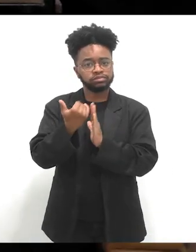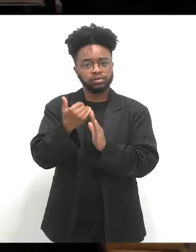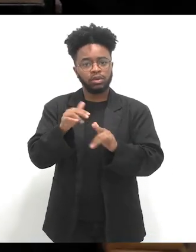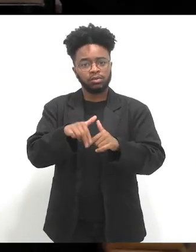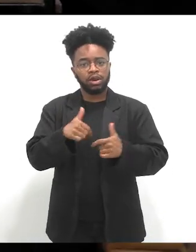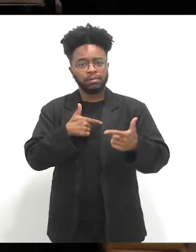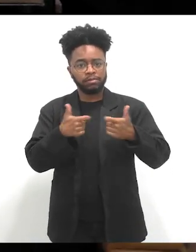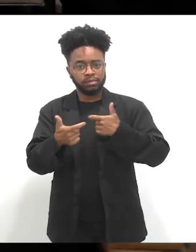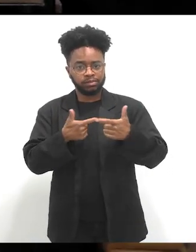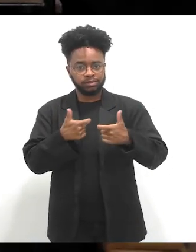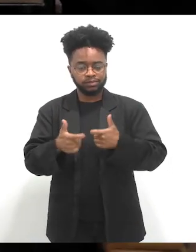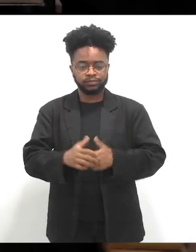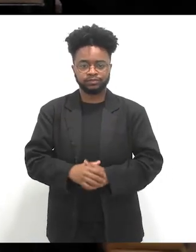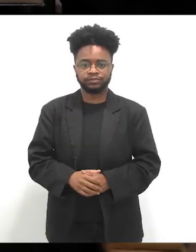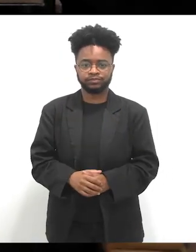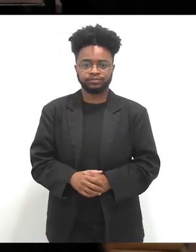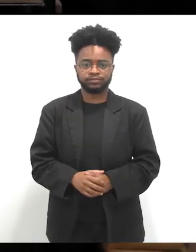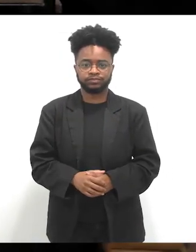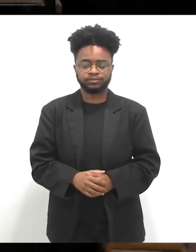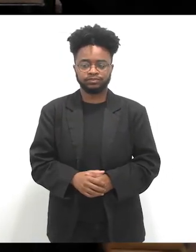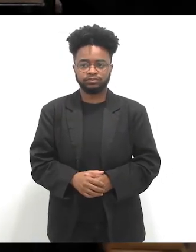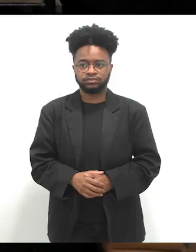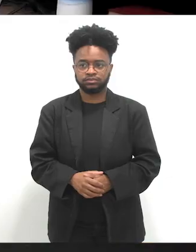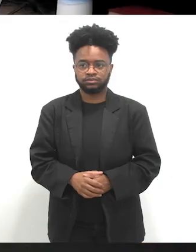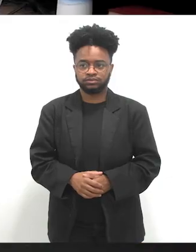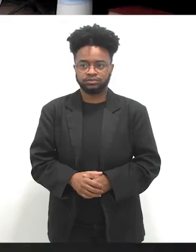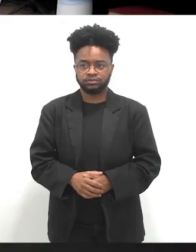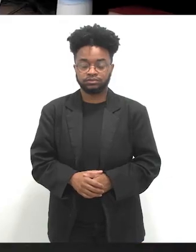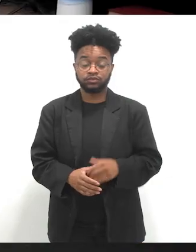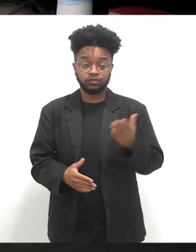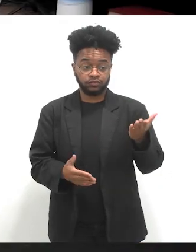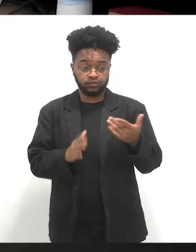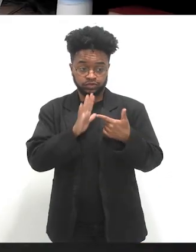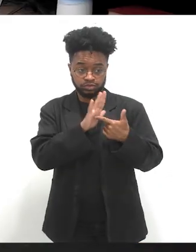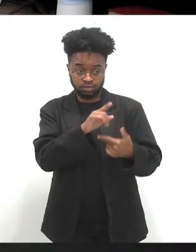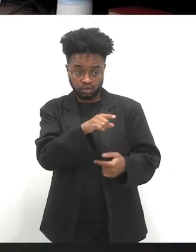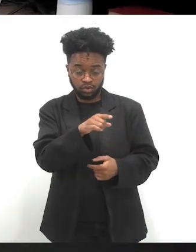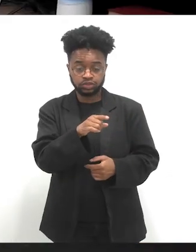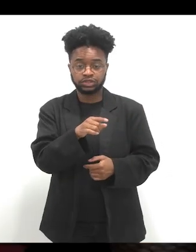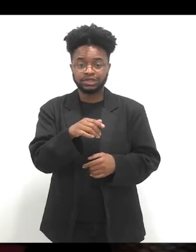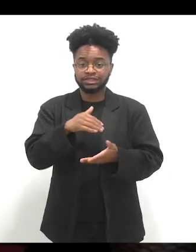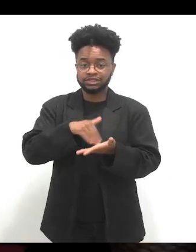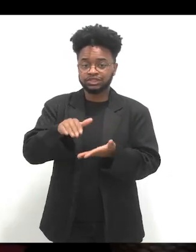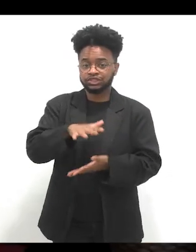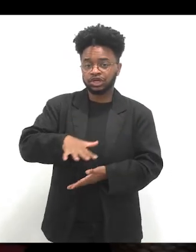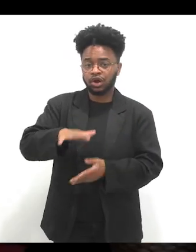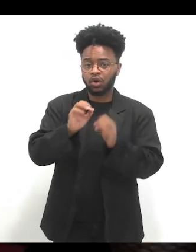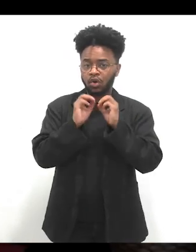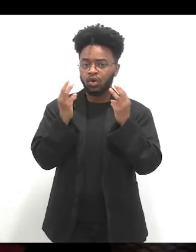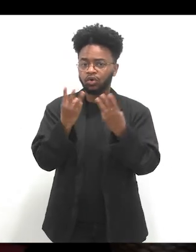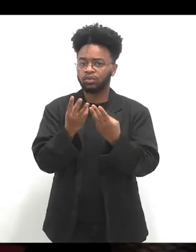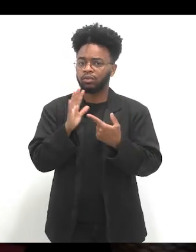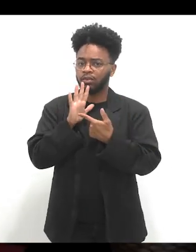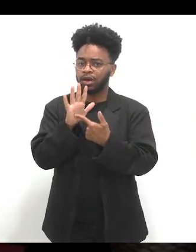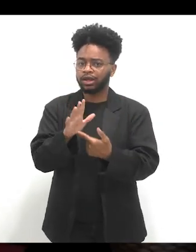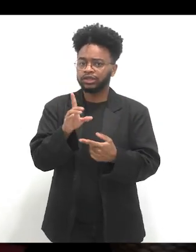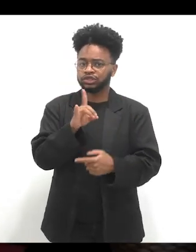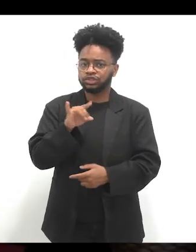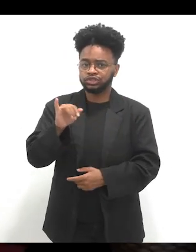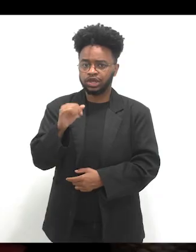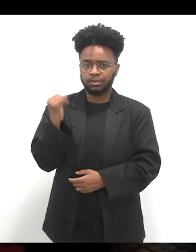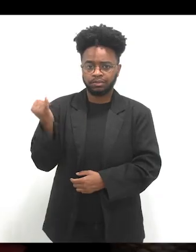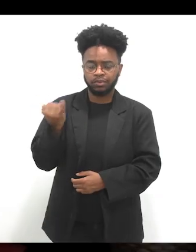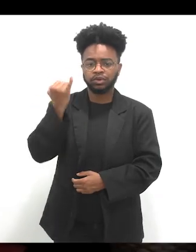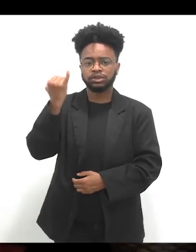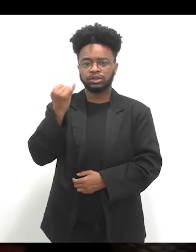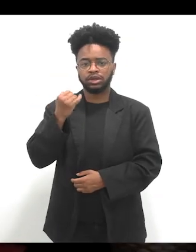desgastes daqueles conflitos, daquelas guerras que se encontram. Sim, você pontua que o secretário-geral da ONU, né, referenciou essa data e trouxe ela